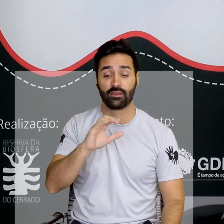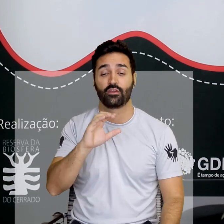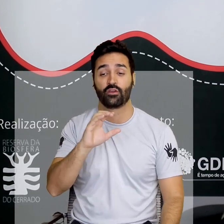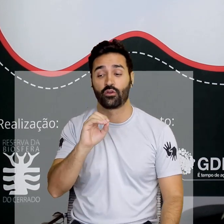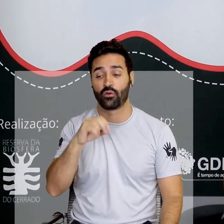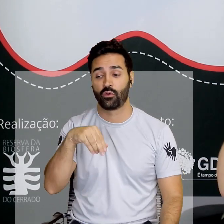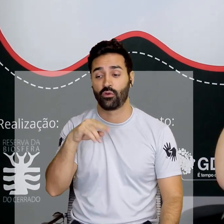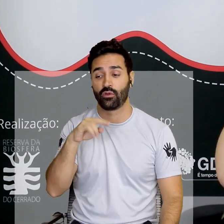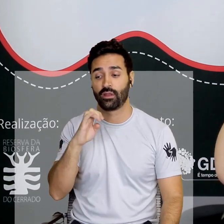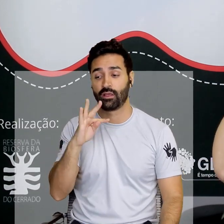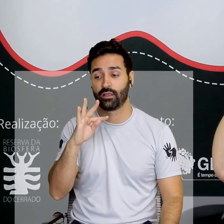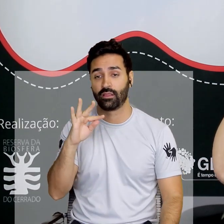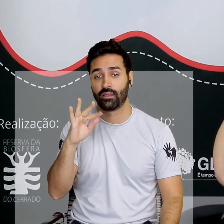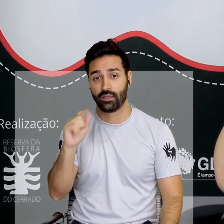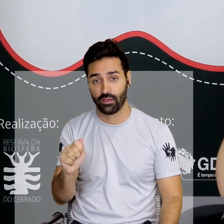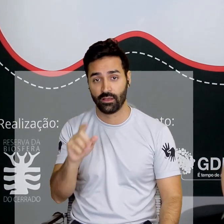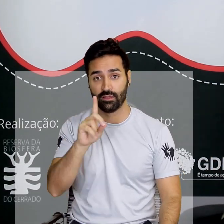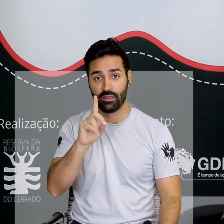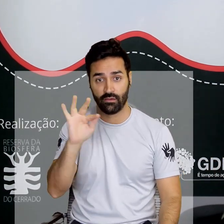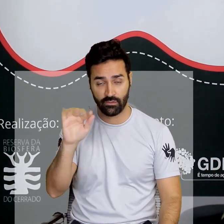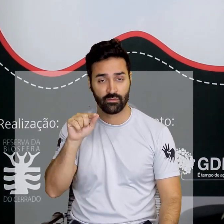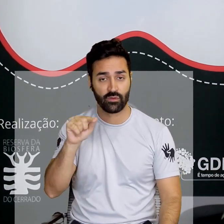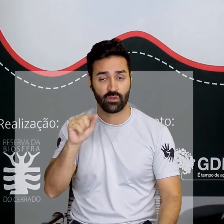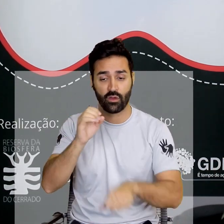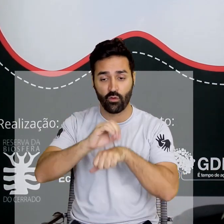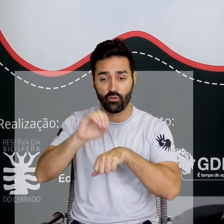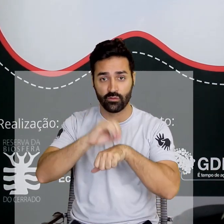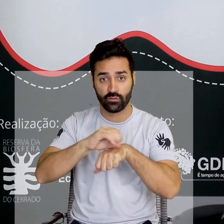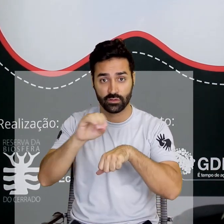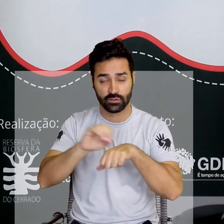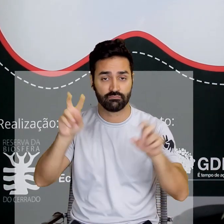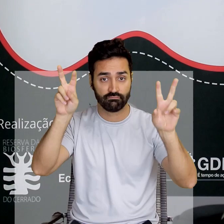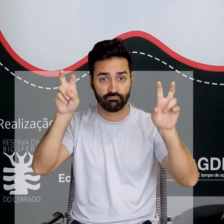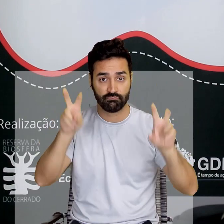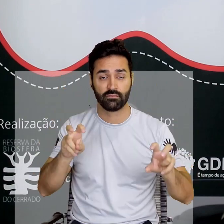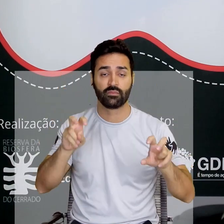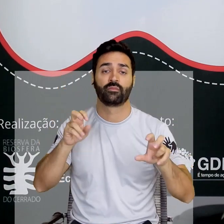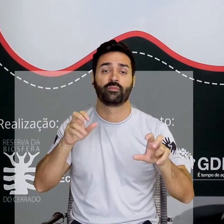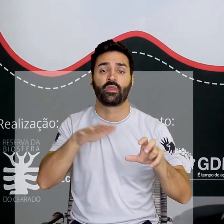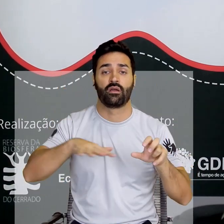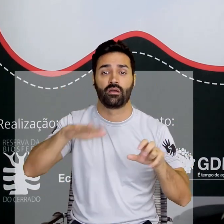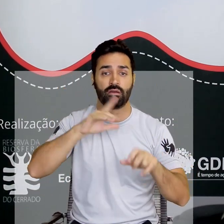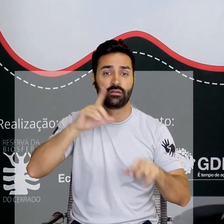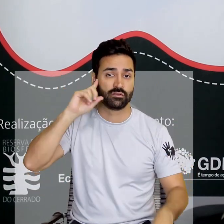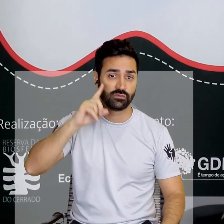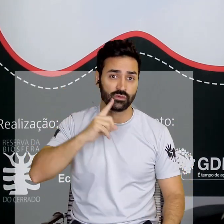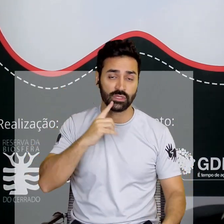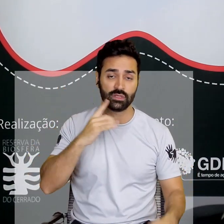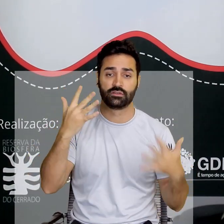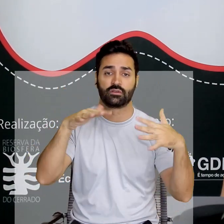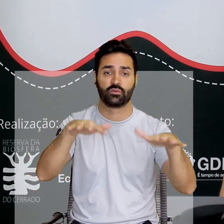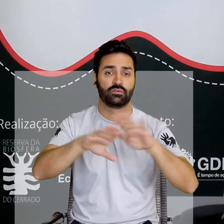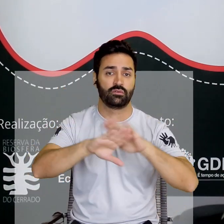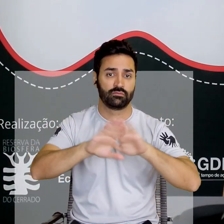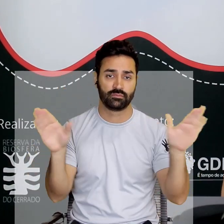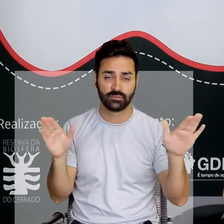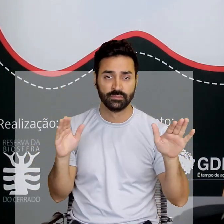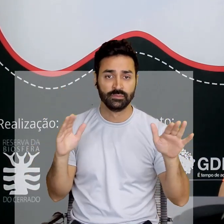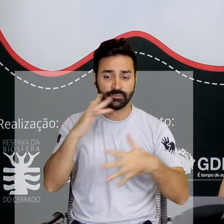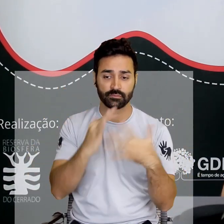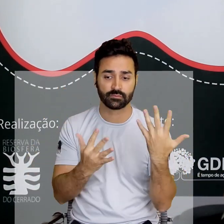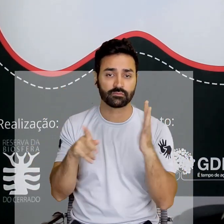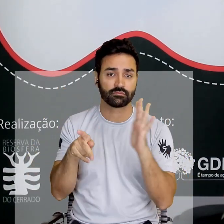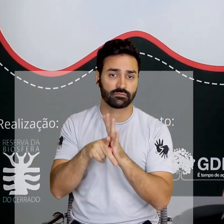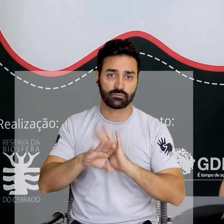são oficinas de tópicos relacionados à surdez, inclusão. Então, tópicos em Libras,